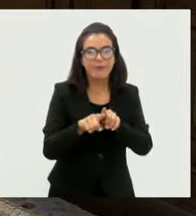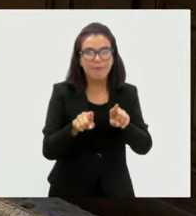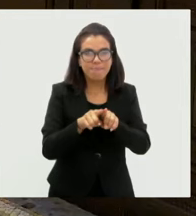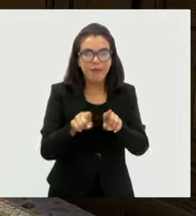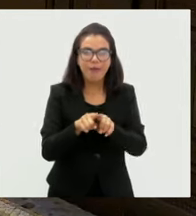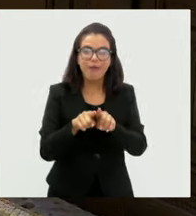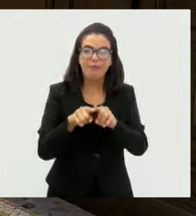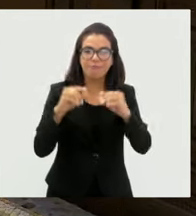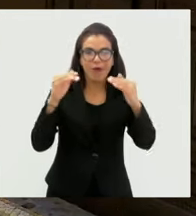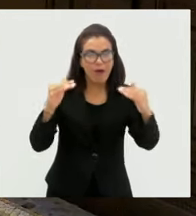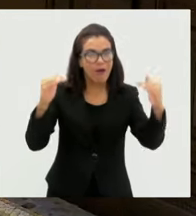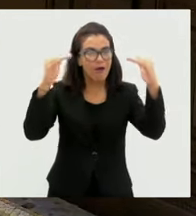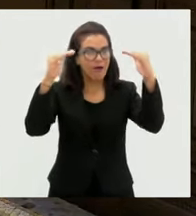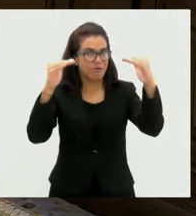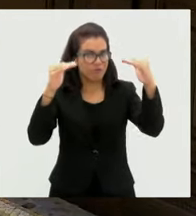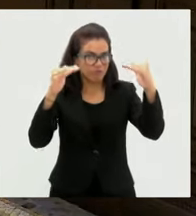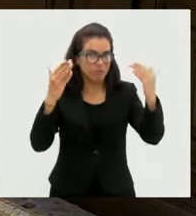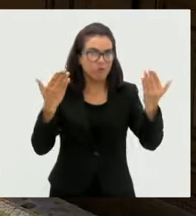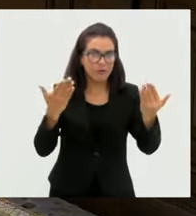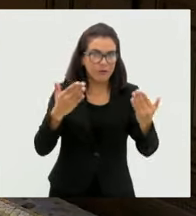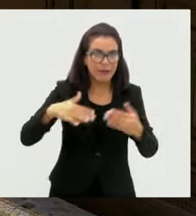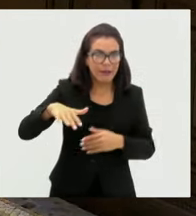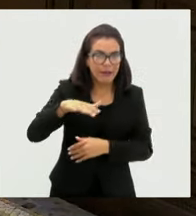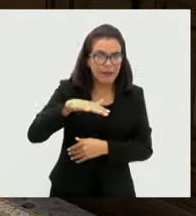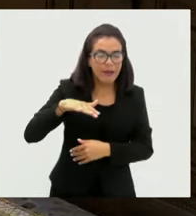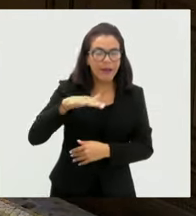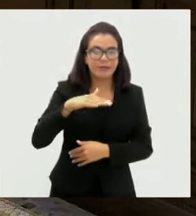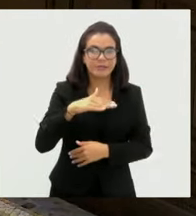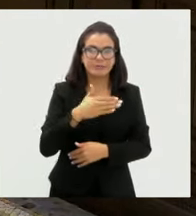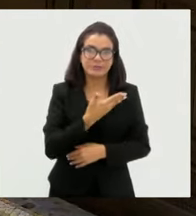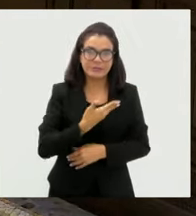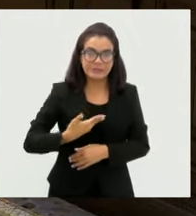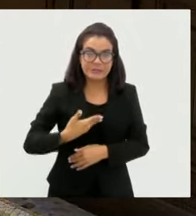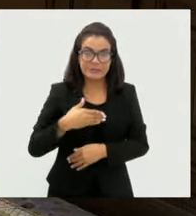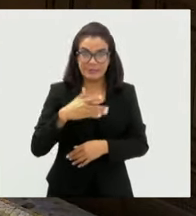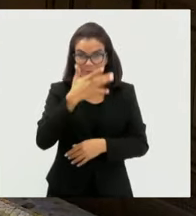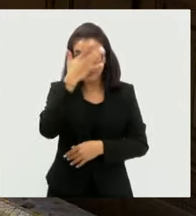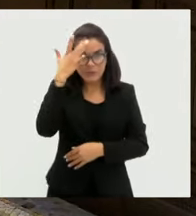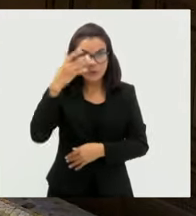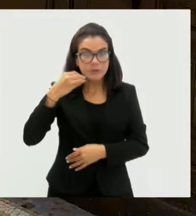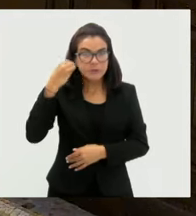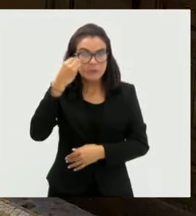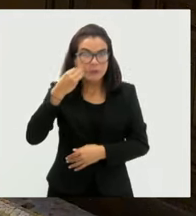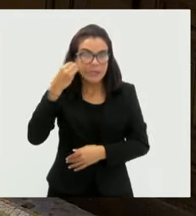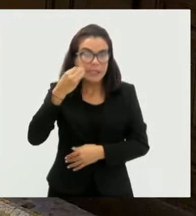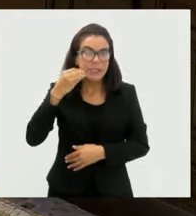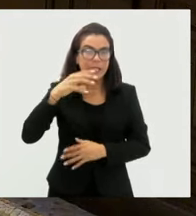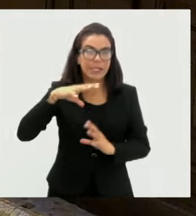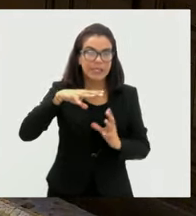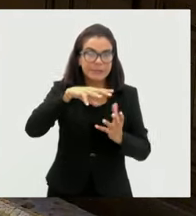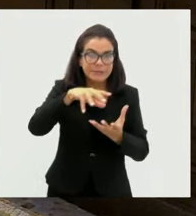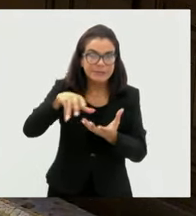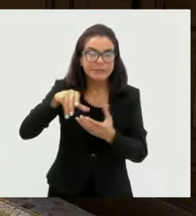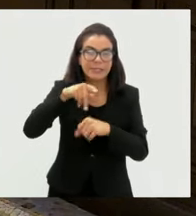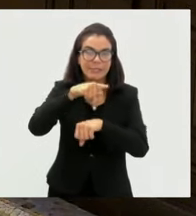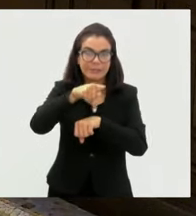policiais, né? Pessoas que têm experiência internacional, nesse